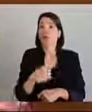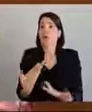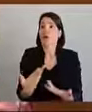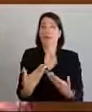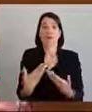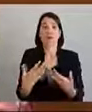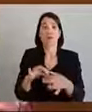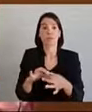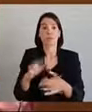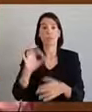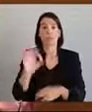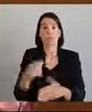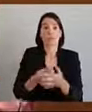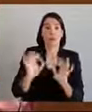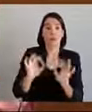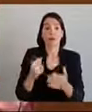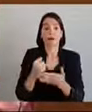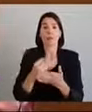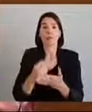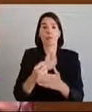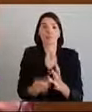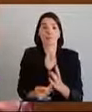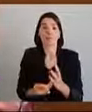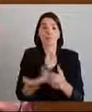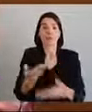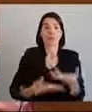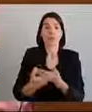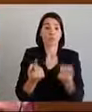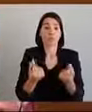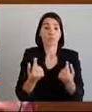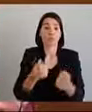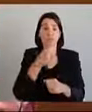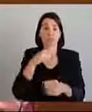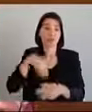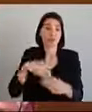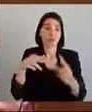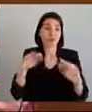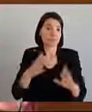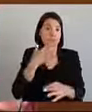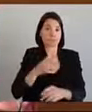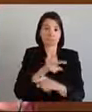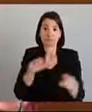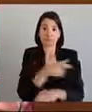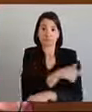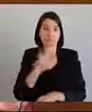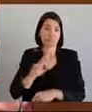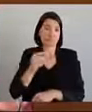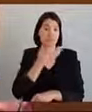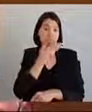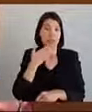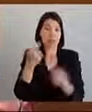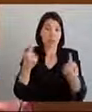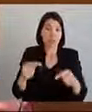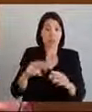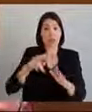isenções de taxas e outras com participações financeiras, embora isso seja decidido em Câmara Municipal, mas certamente que aos senhores vereadores também seria útil haver um relatório